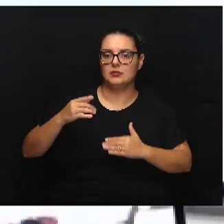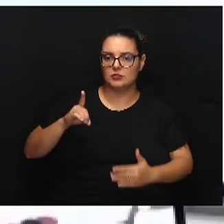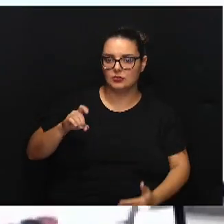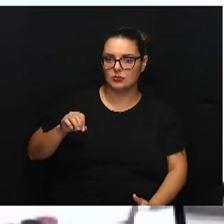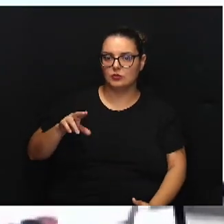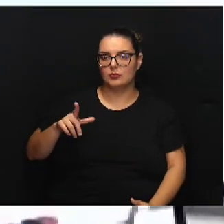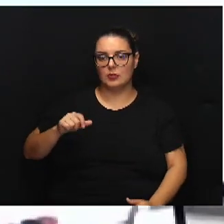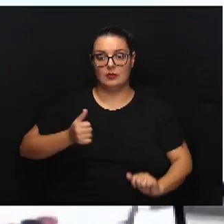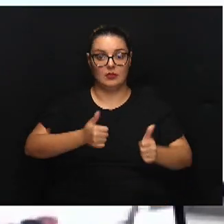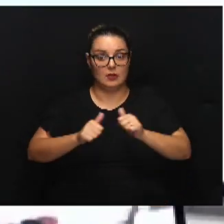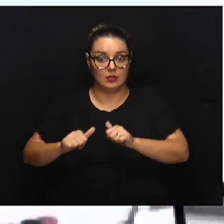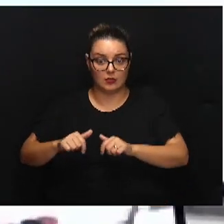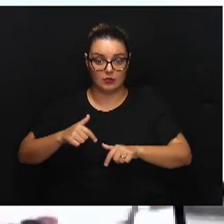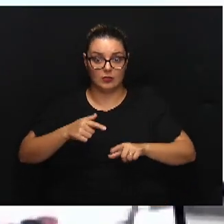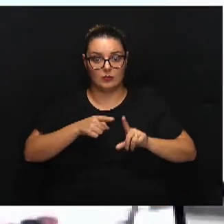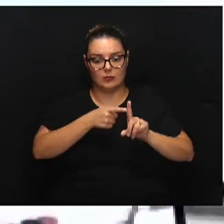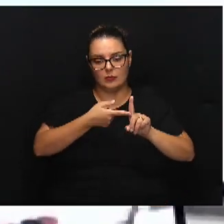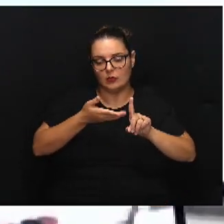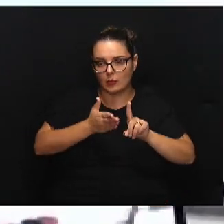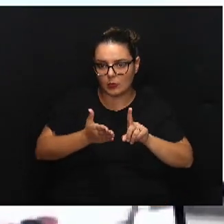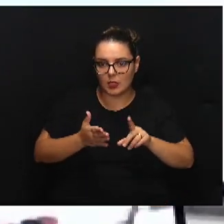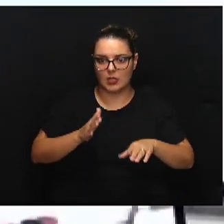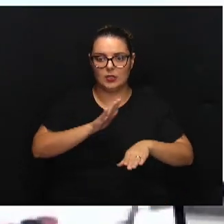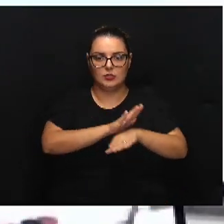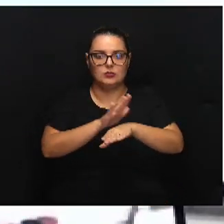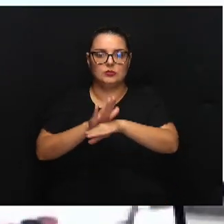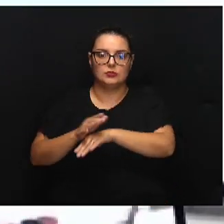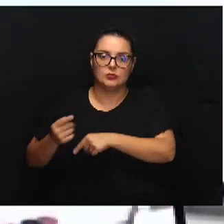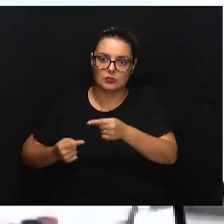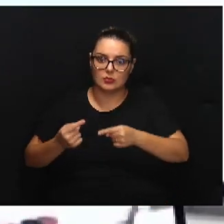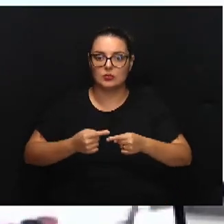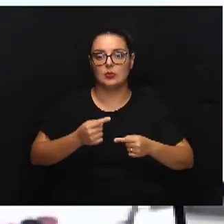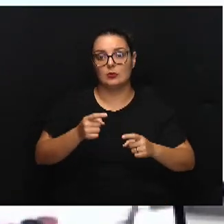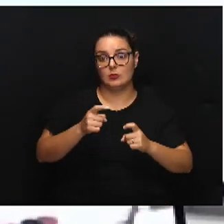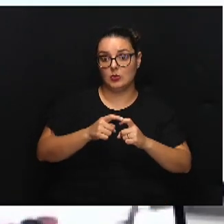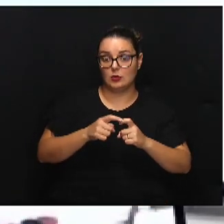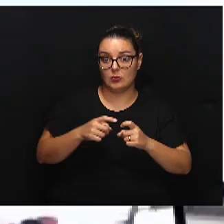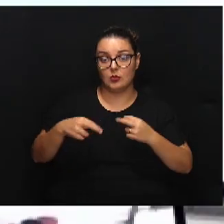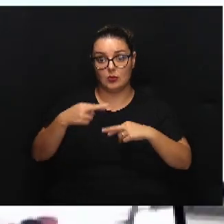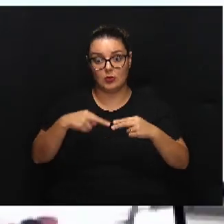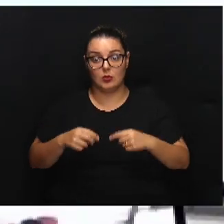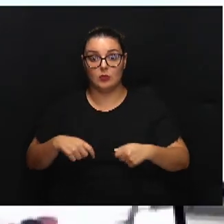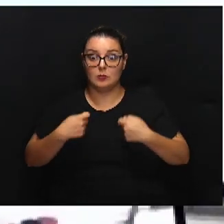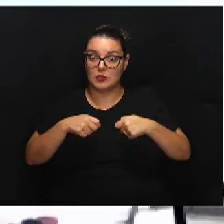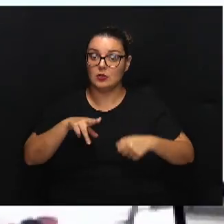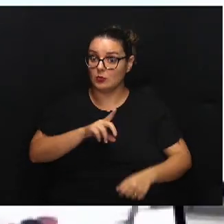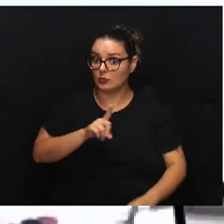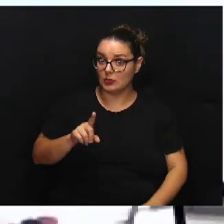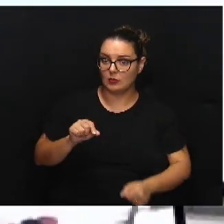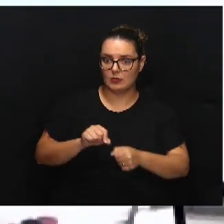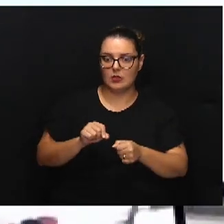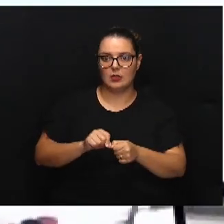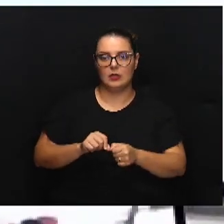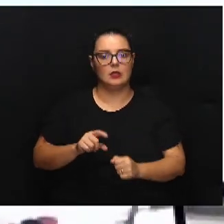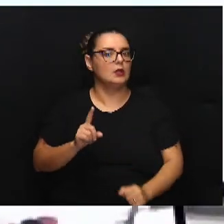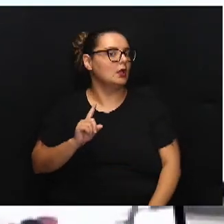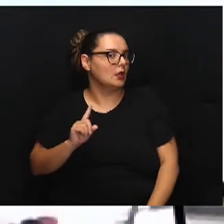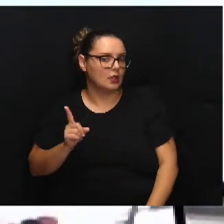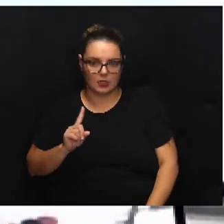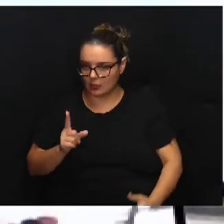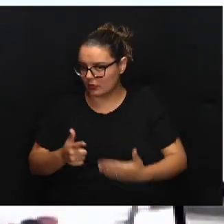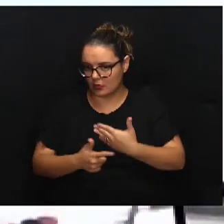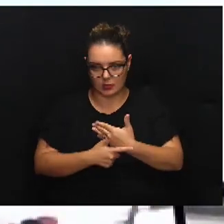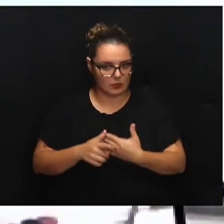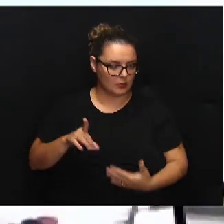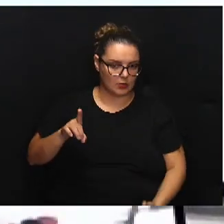de parto, contribuir na discussão com o médico a respeito do que precisa ou não ser feito, isso não é papel de